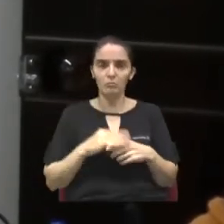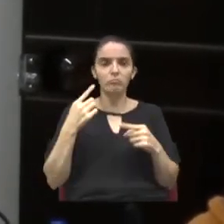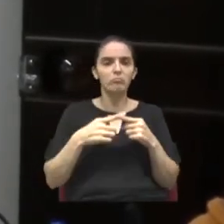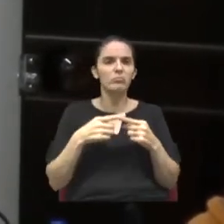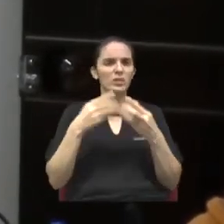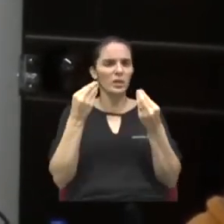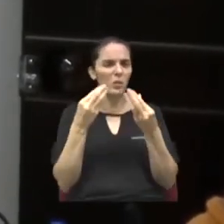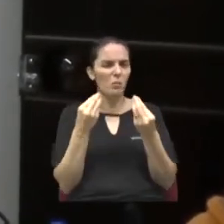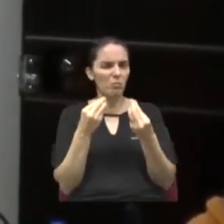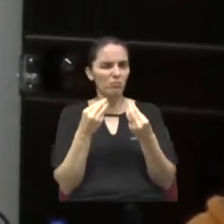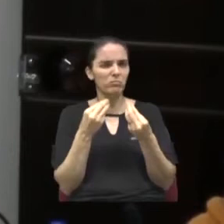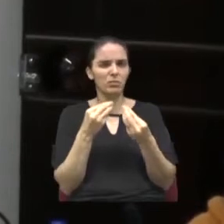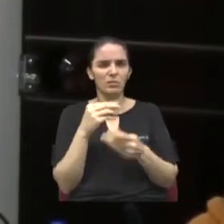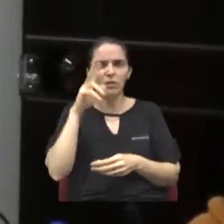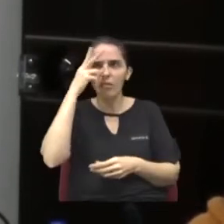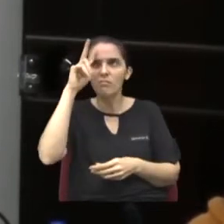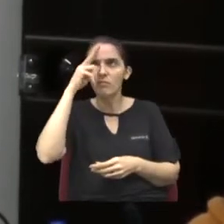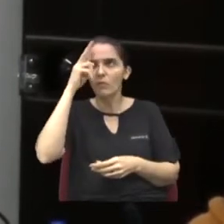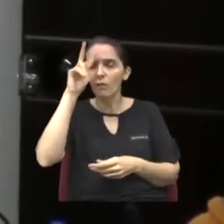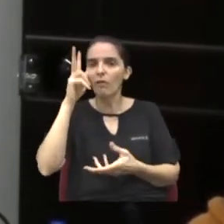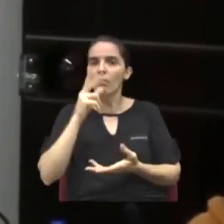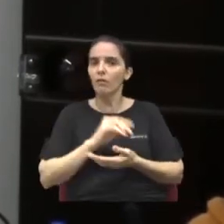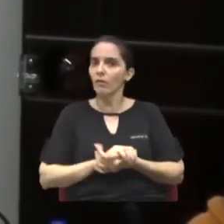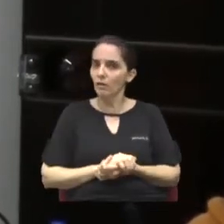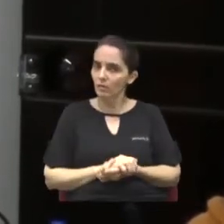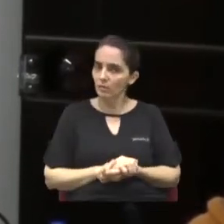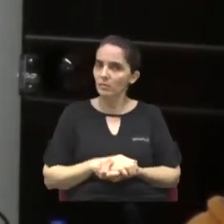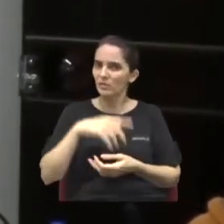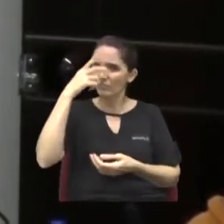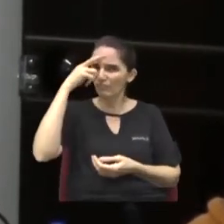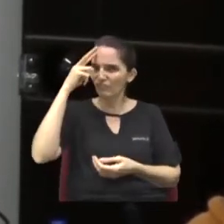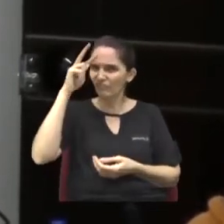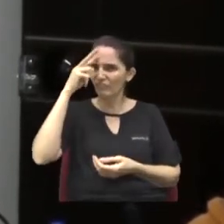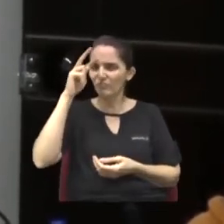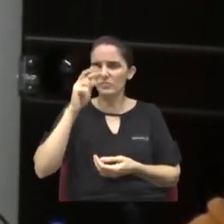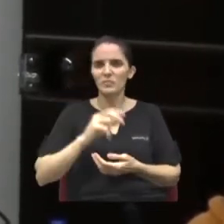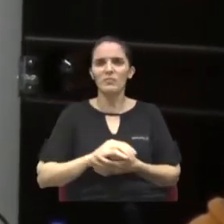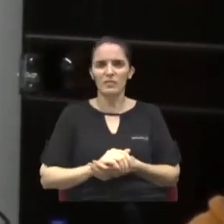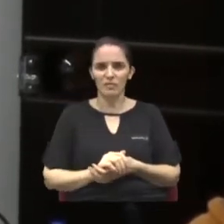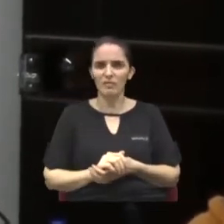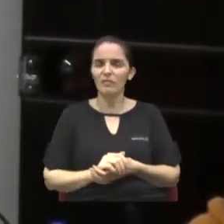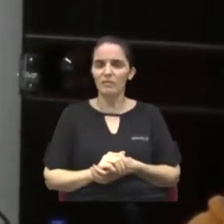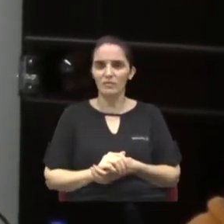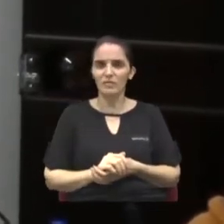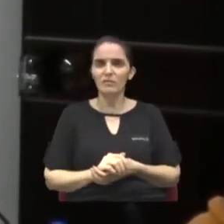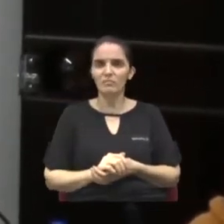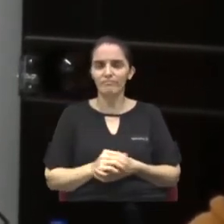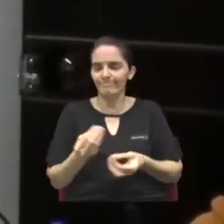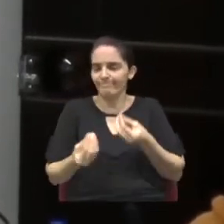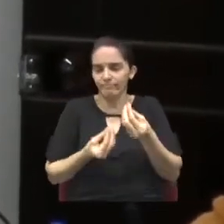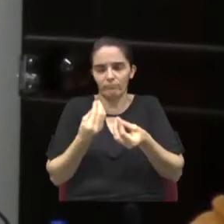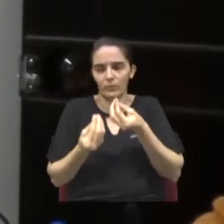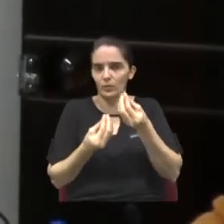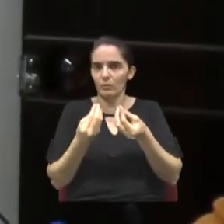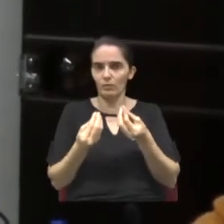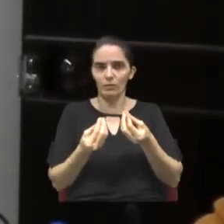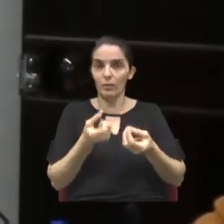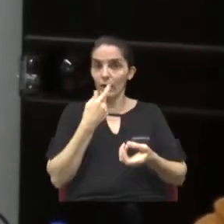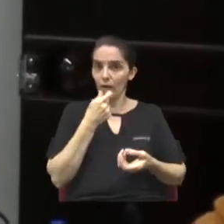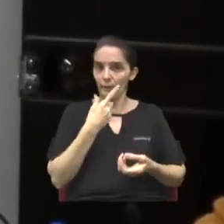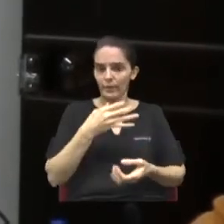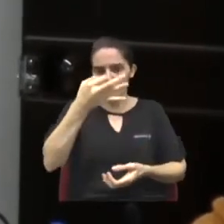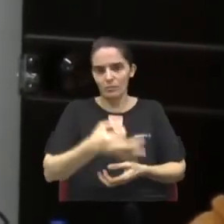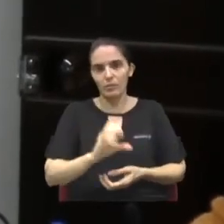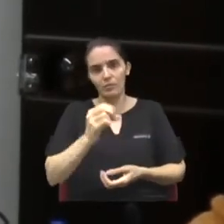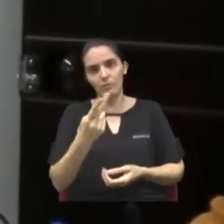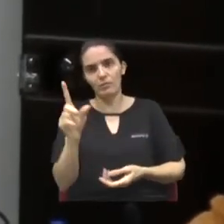lenda, viu, presidente interino? É história de saci, mula sem cabeça, não tem jeito. Ou o remédio funciona ou